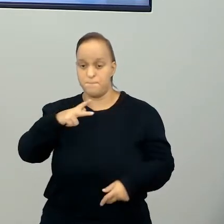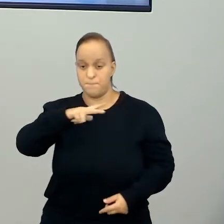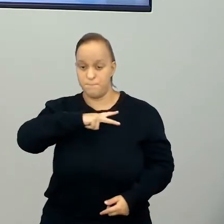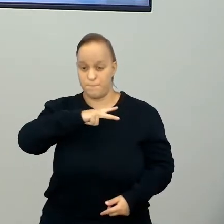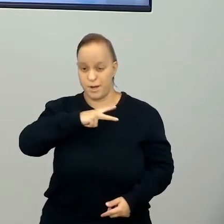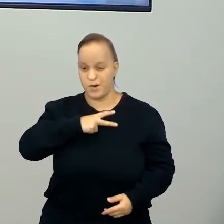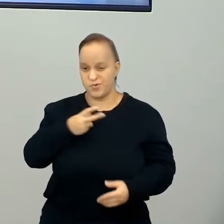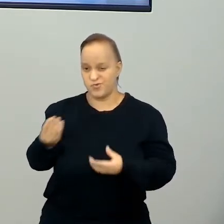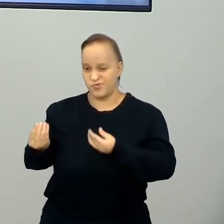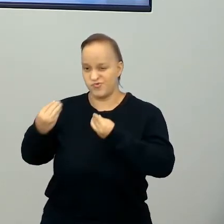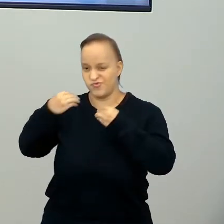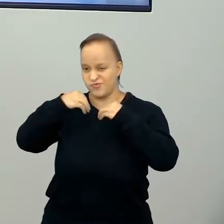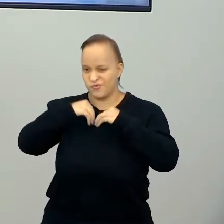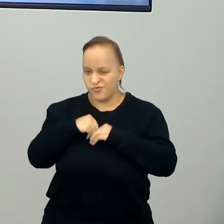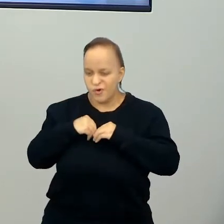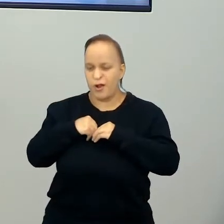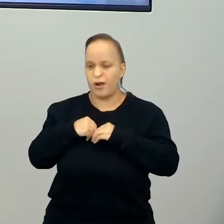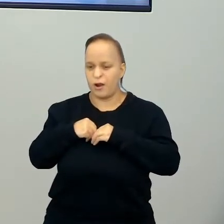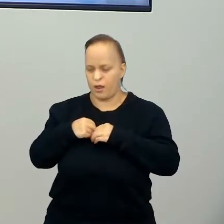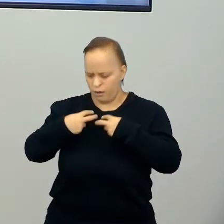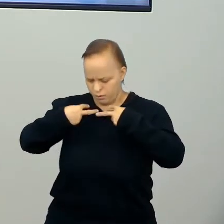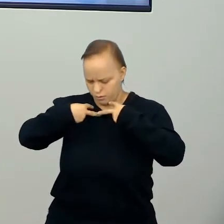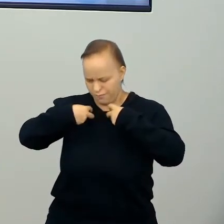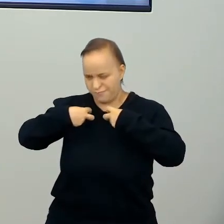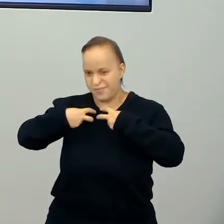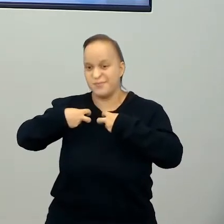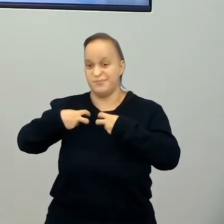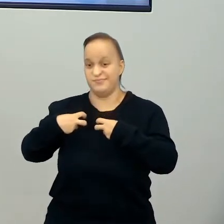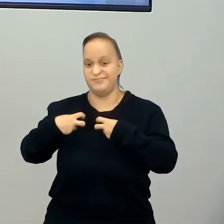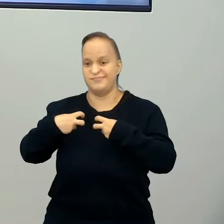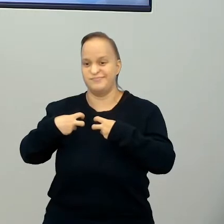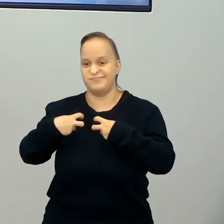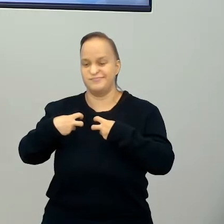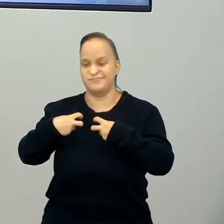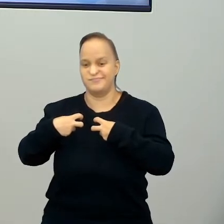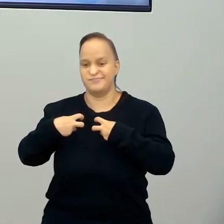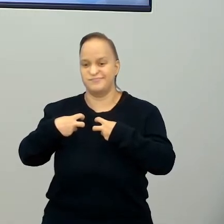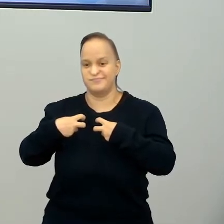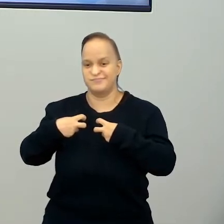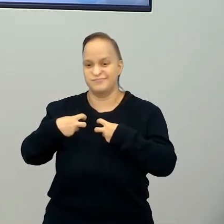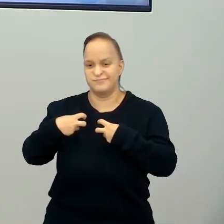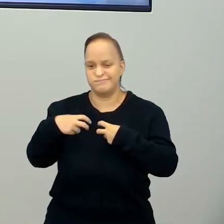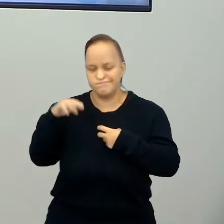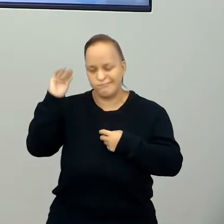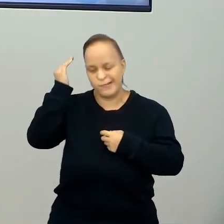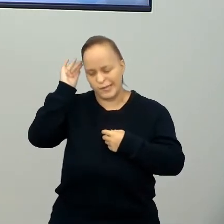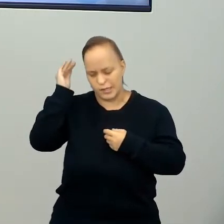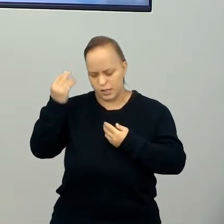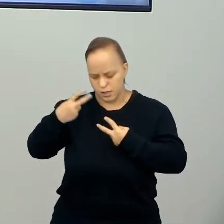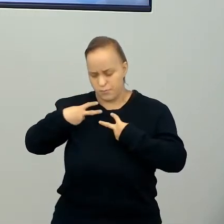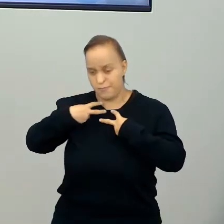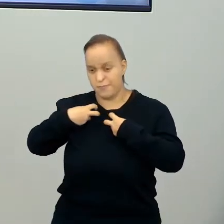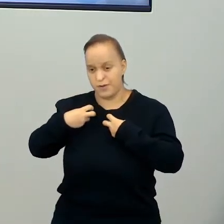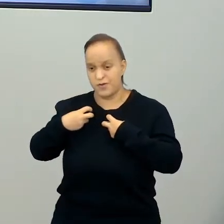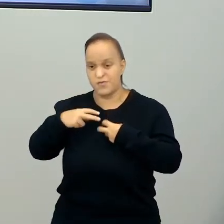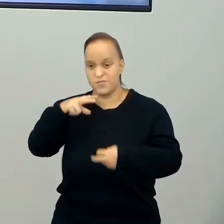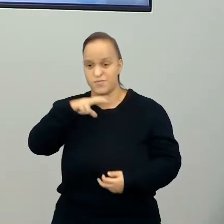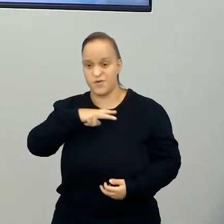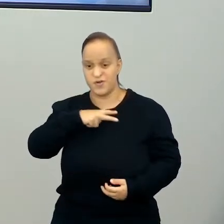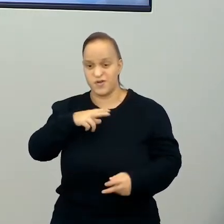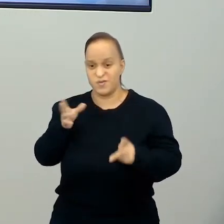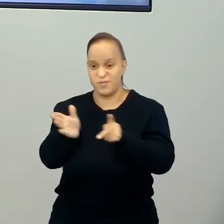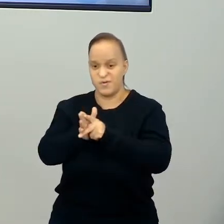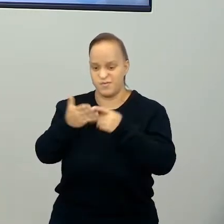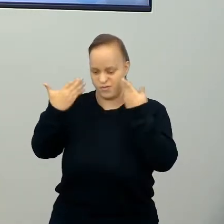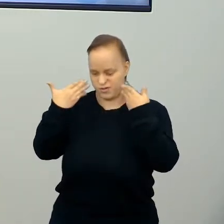gente também se enxerga, é a maneira com que a gente se vê, com que a gente se entende. E que muitas vezes a gente